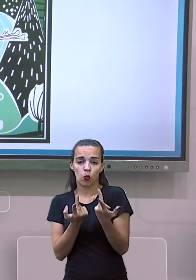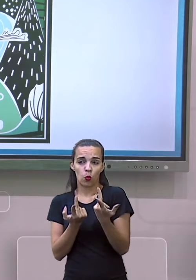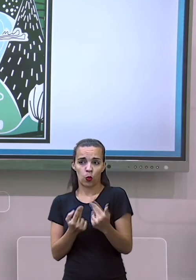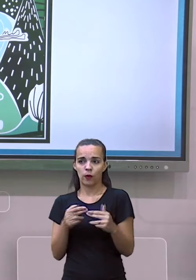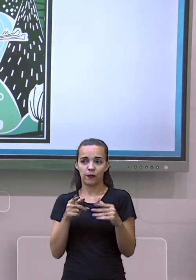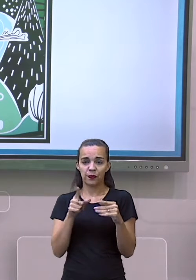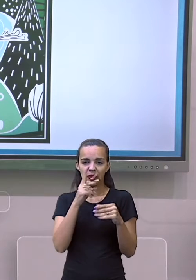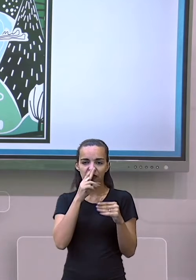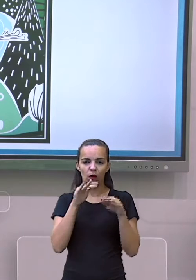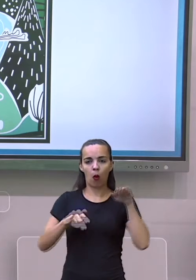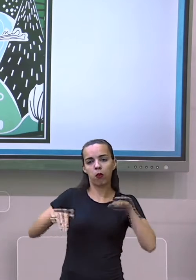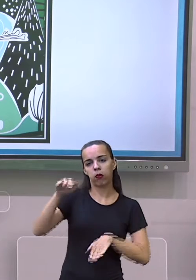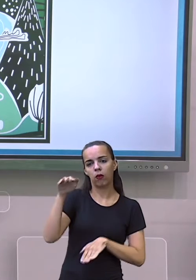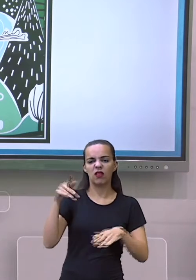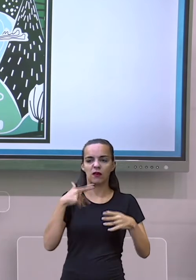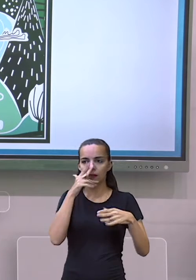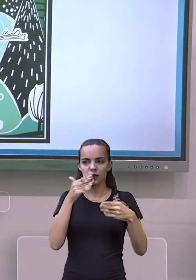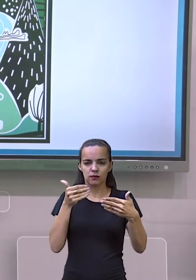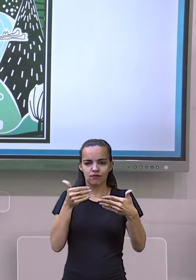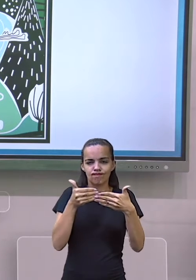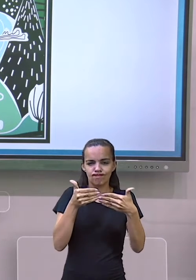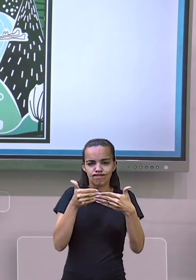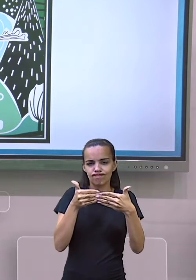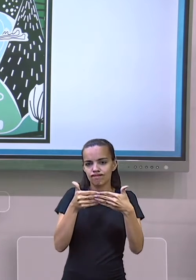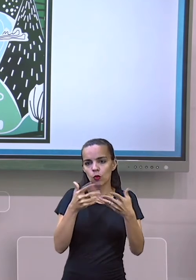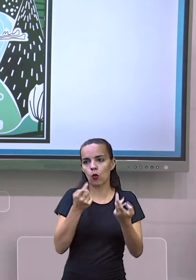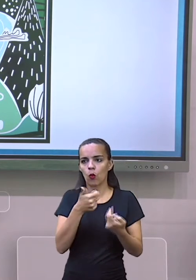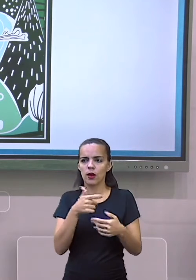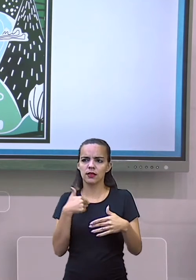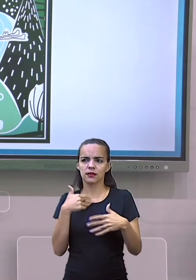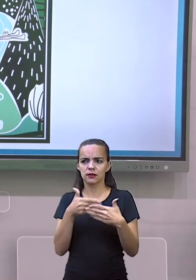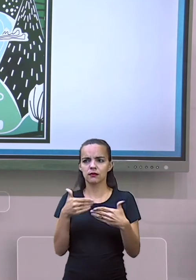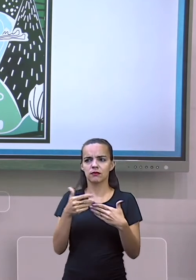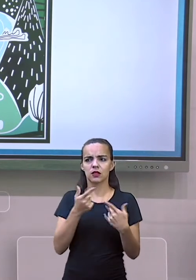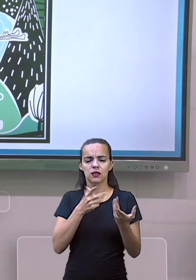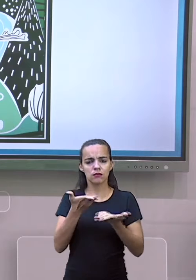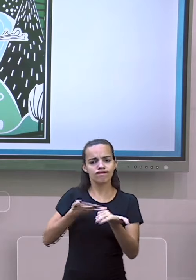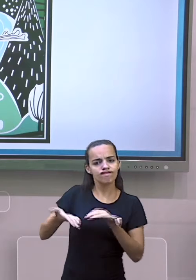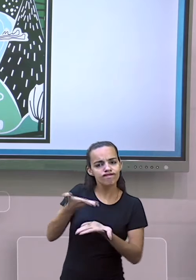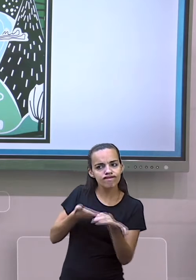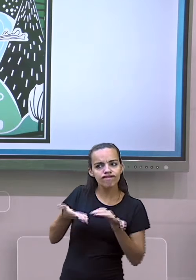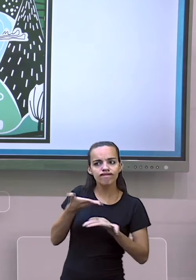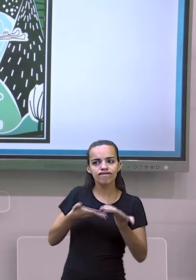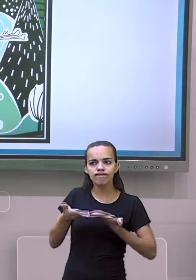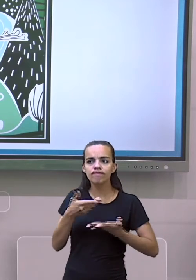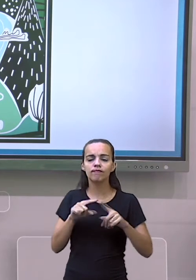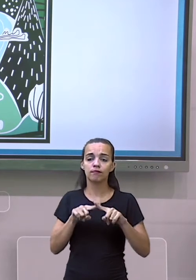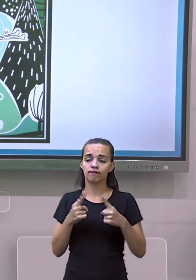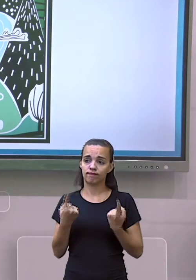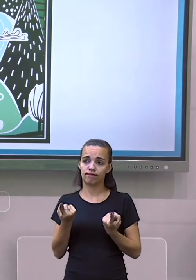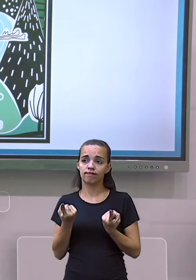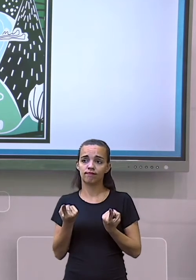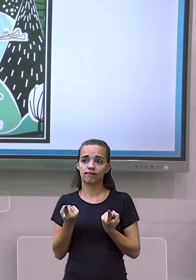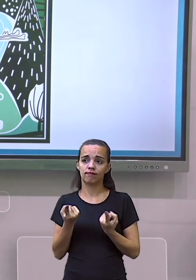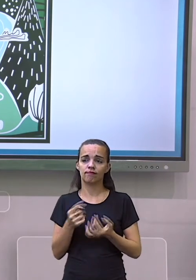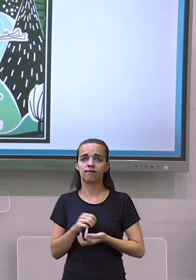Esse vale, ele seria mais estreito. Então, existiriam, sim, classes, mas